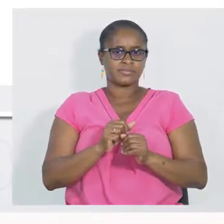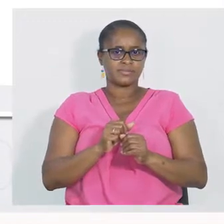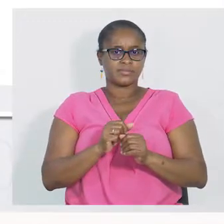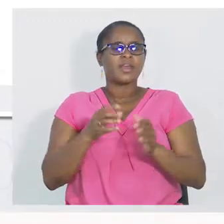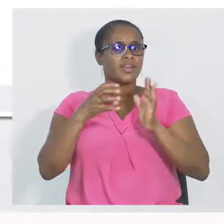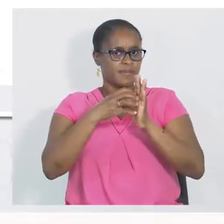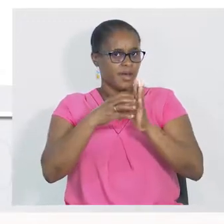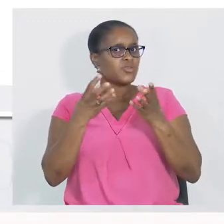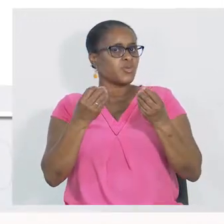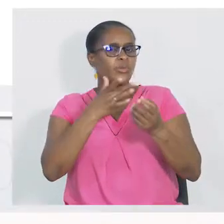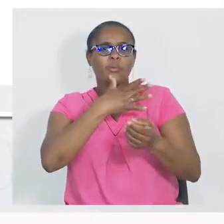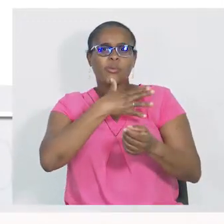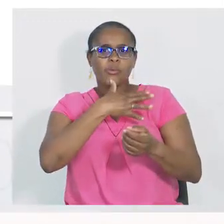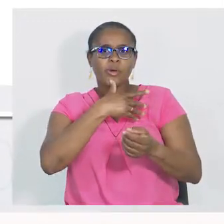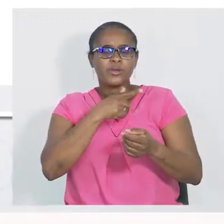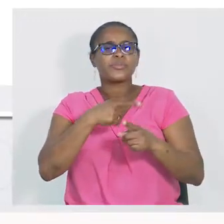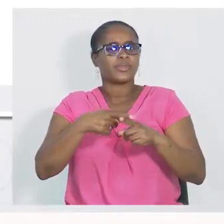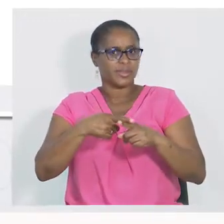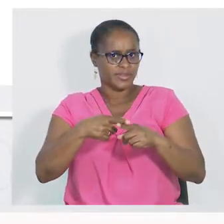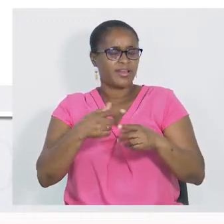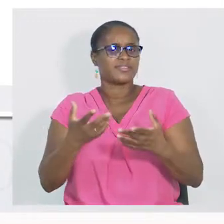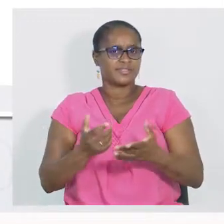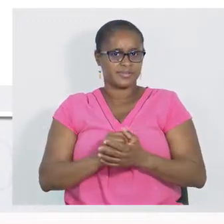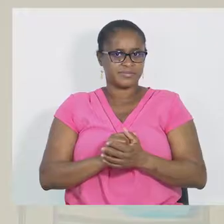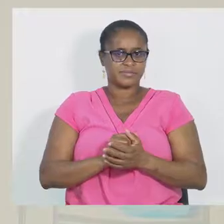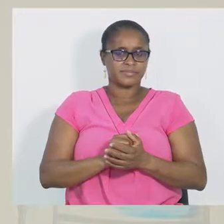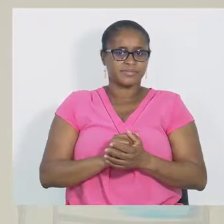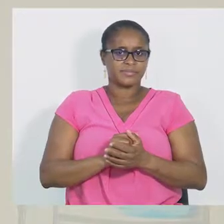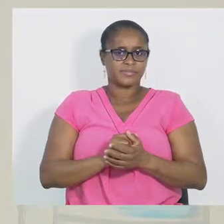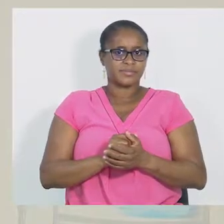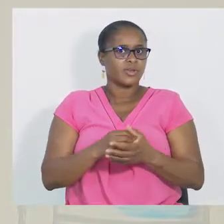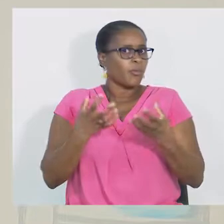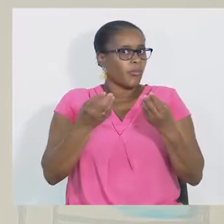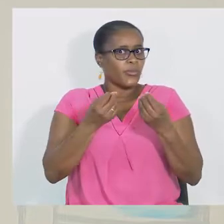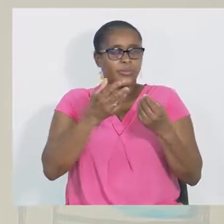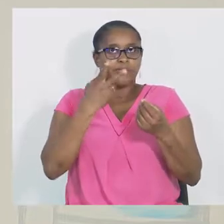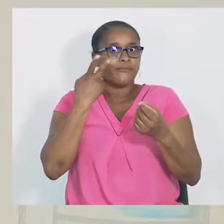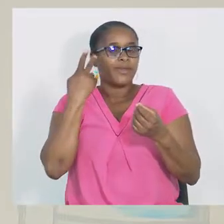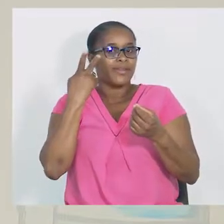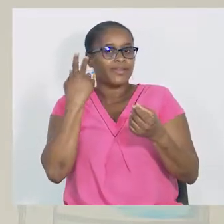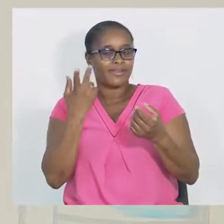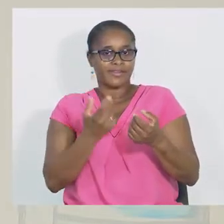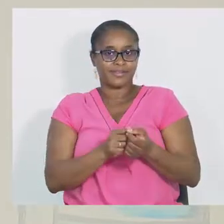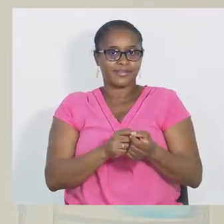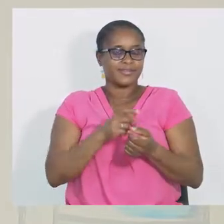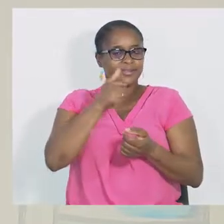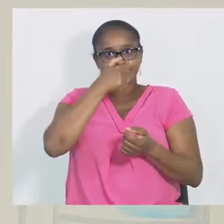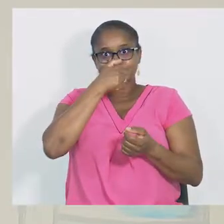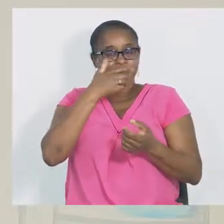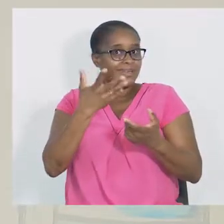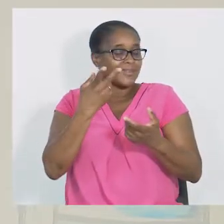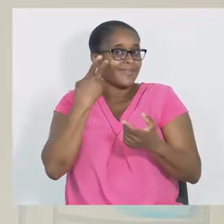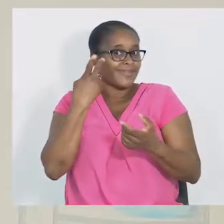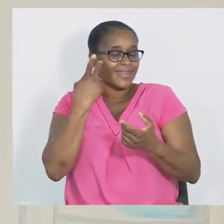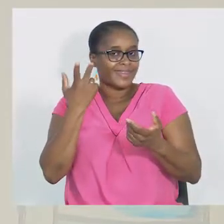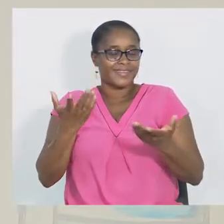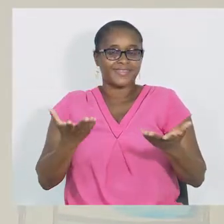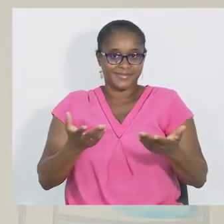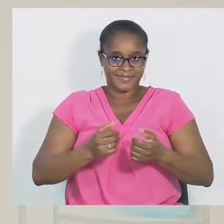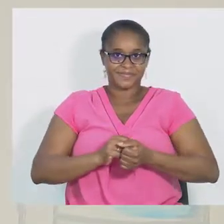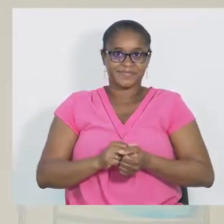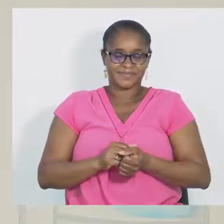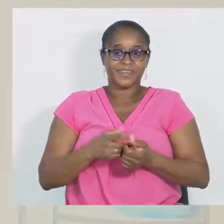abriram na página 111? Então temos aqui a imagem. Observam-na. E agora?